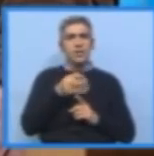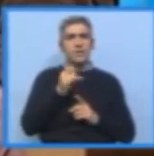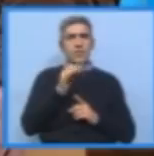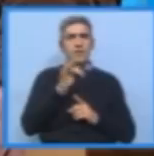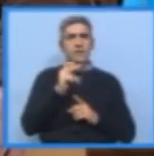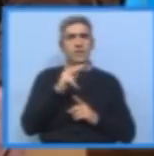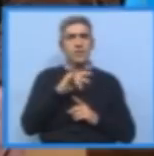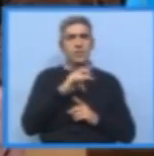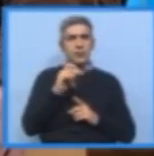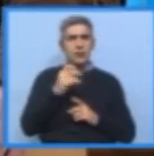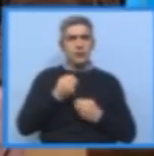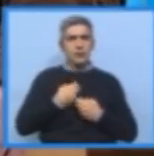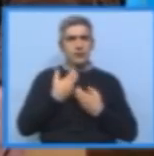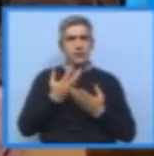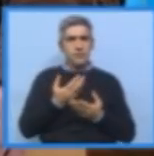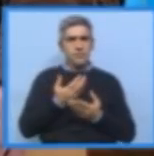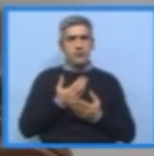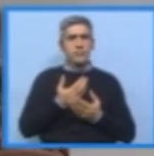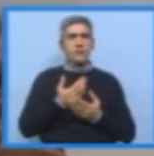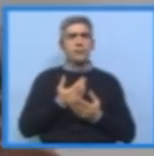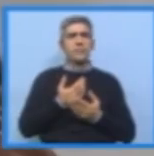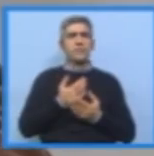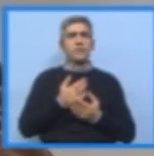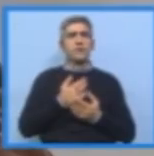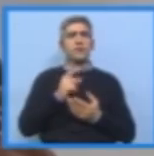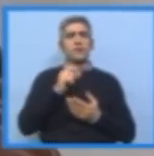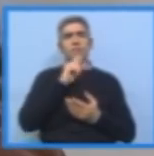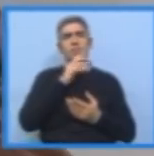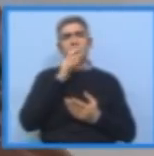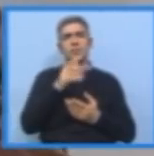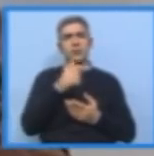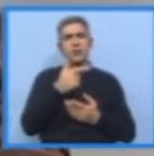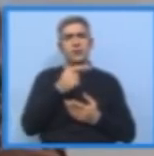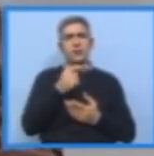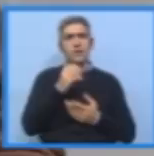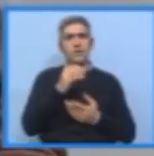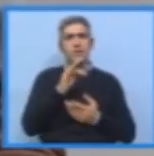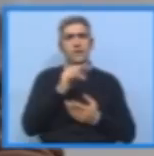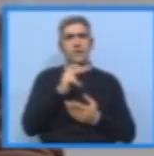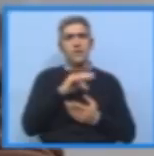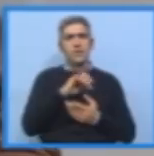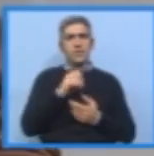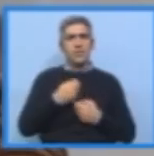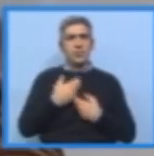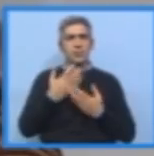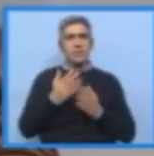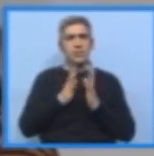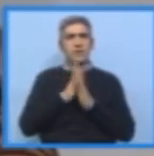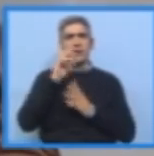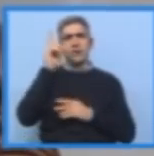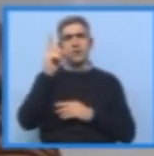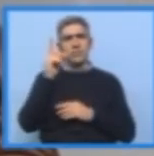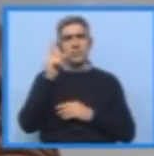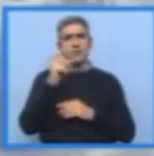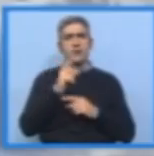dizia, manifestação, não é? E também podemos dizer teofania, porque é manifestação de Deus. Theos, Deus, não é?